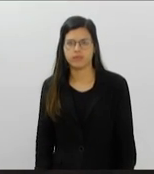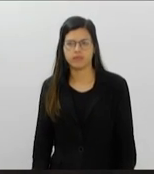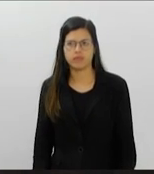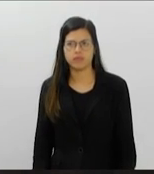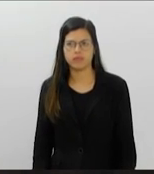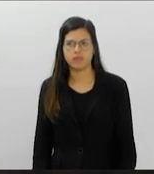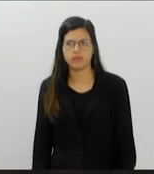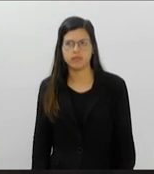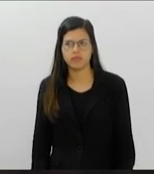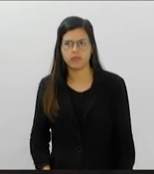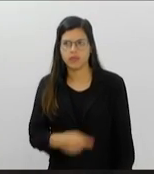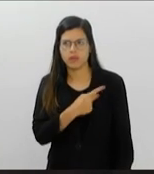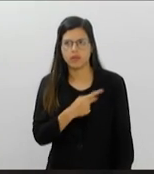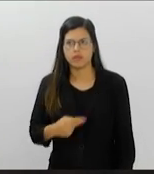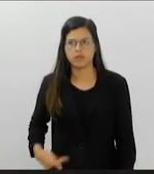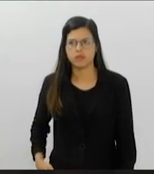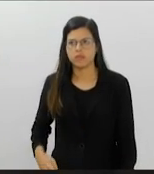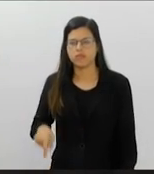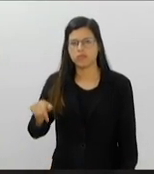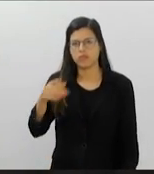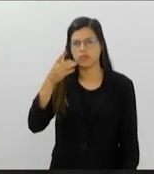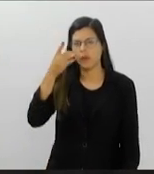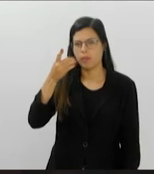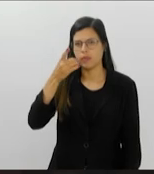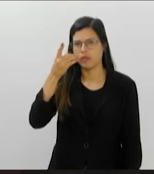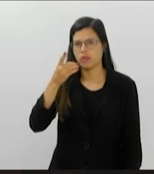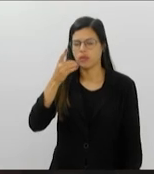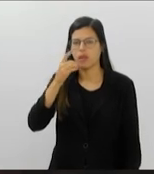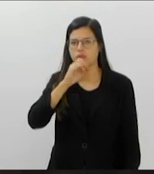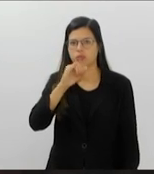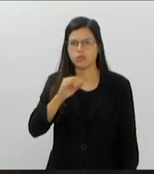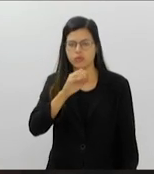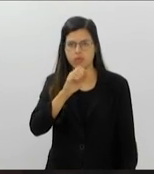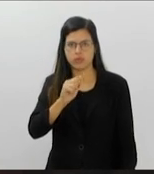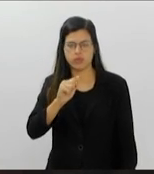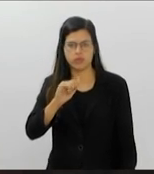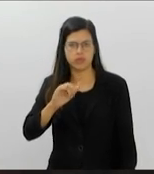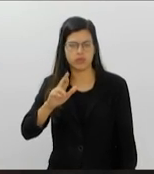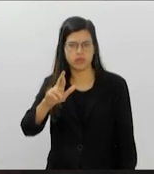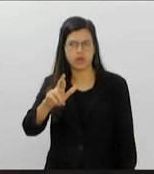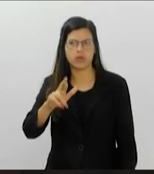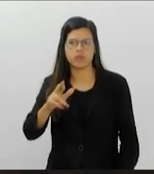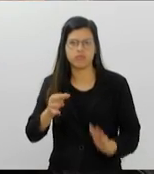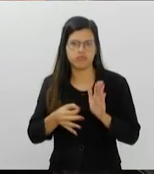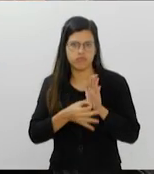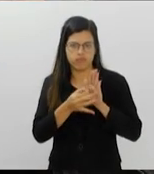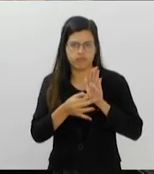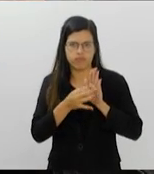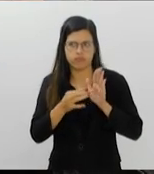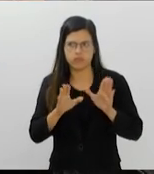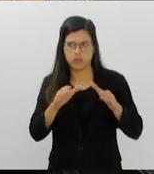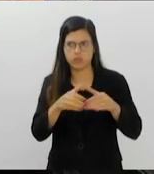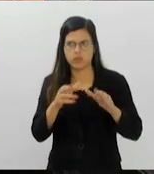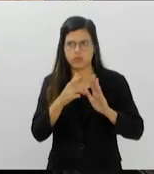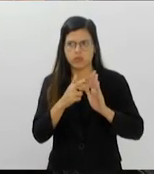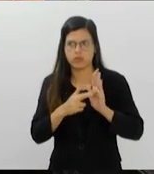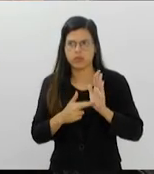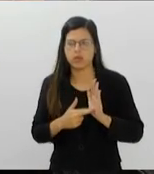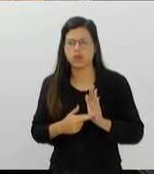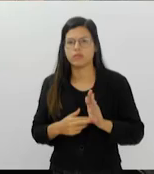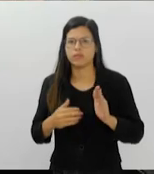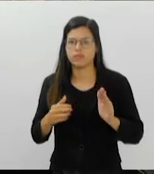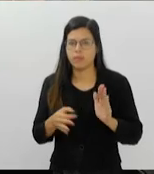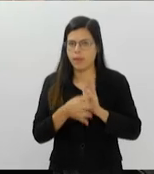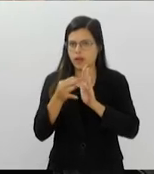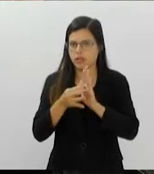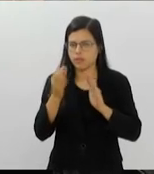a presidência designa o deputado Jair Bittencourt, por favor, para emitir o parecer pela Comissão de Normas Internas. Parecer favorável. Muito